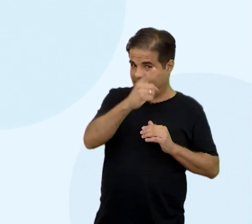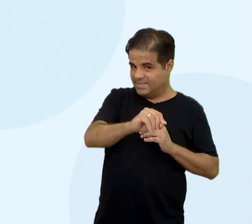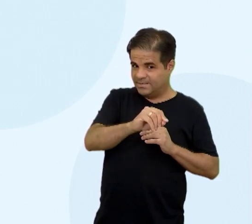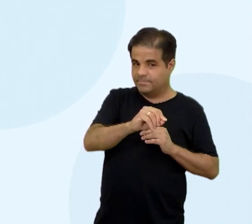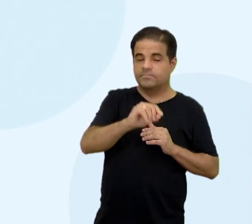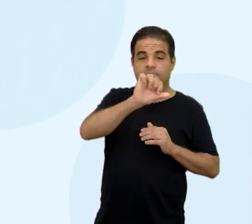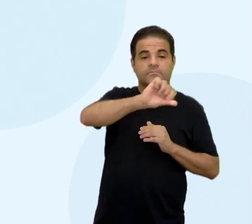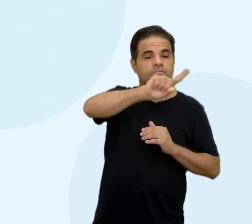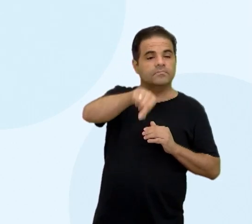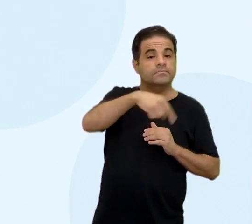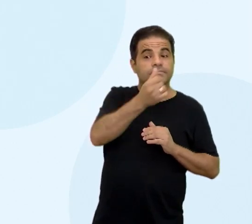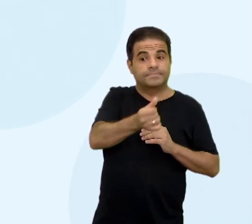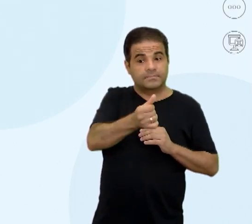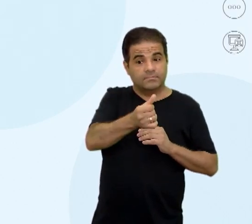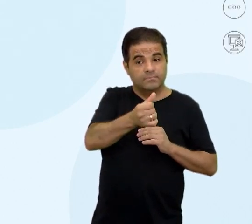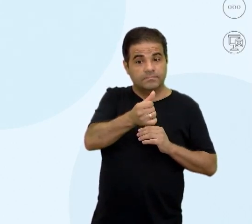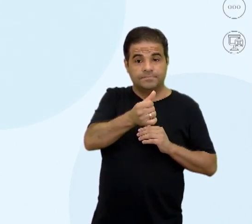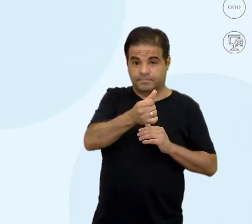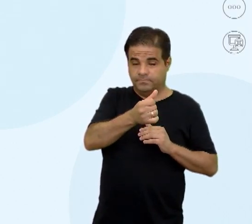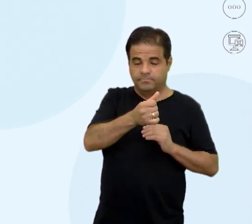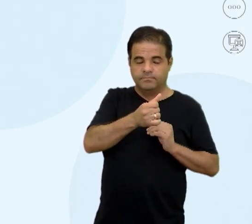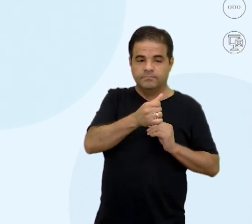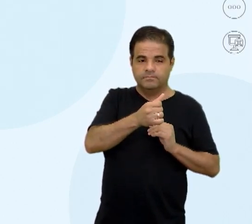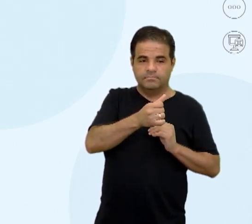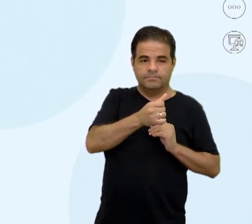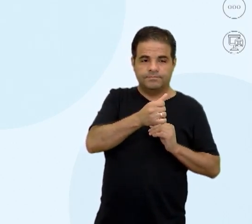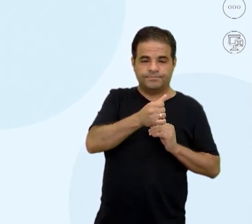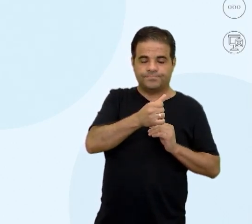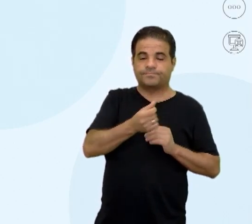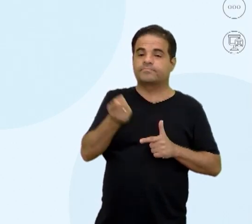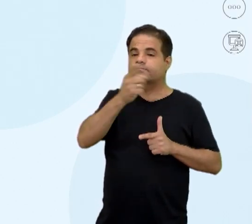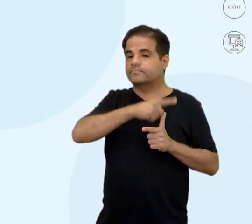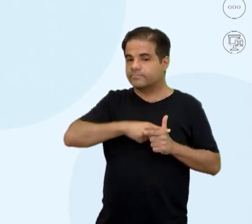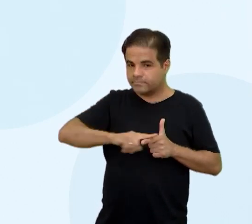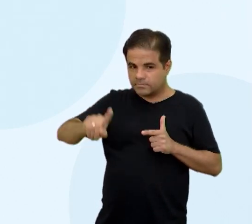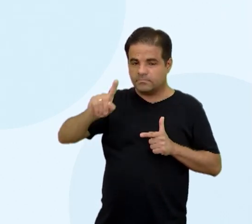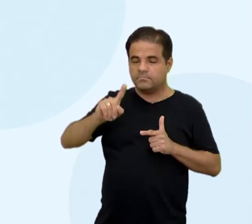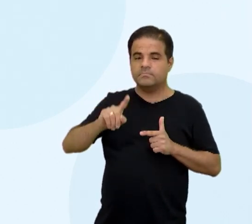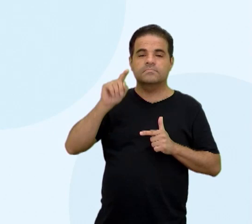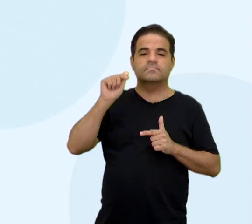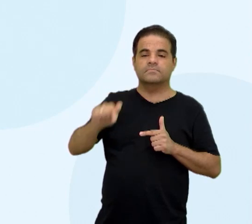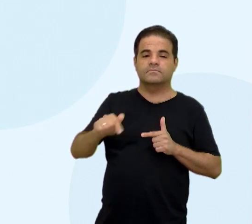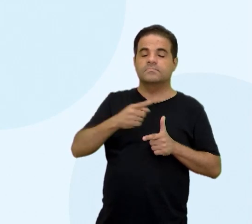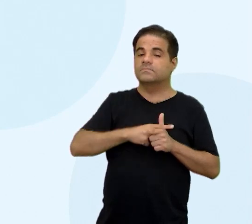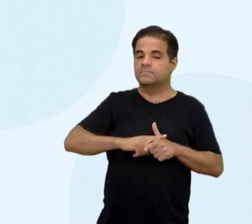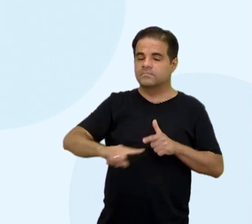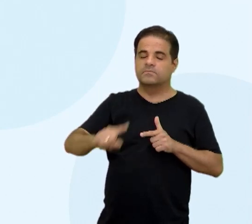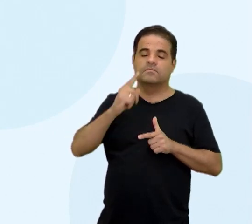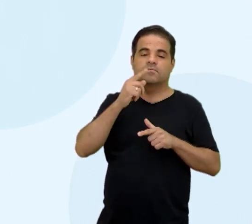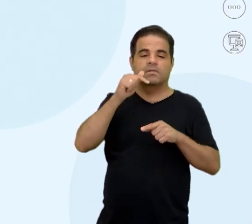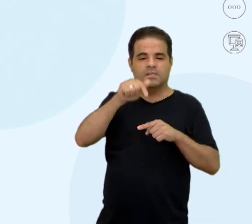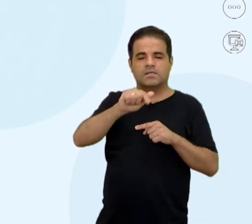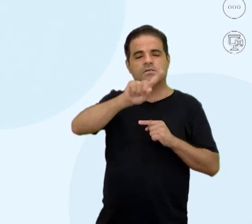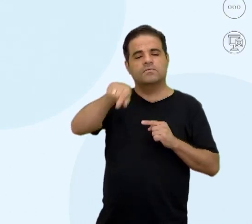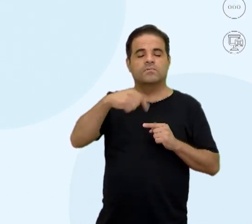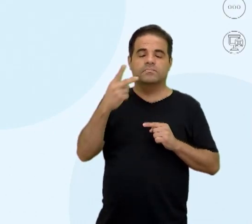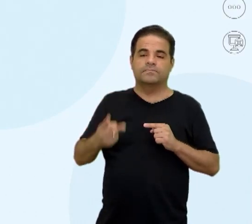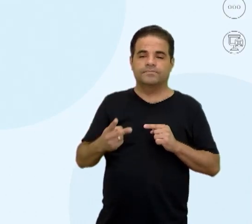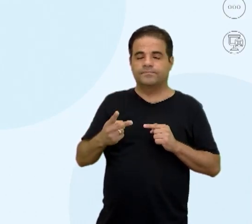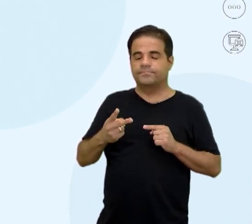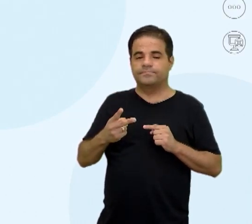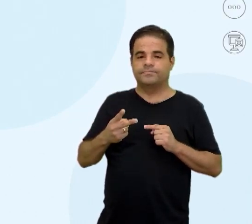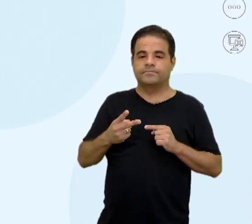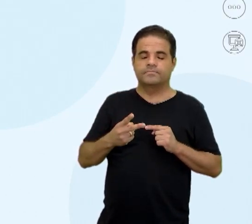ó, 9,6, e dividir por 7,2.